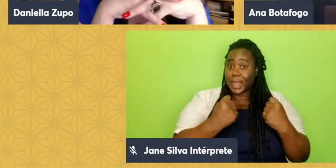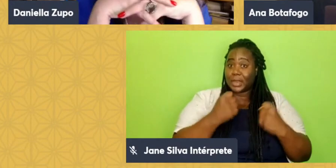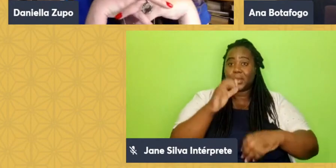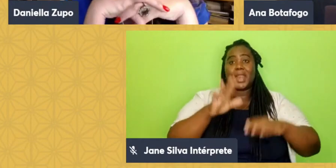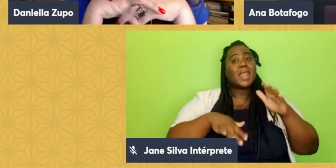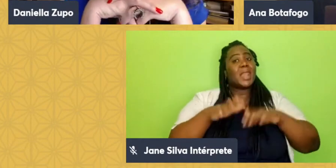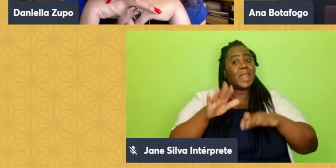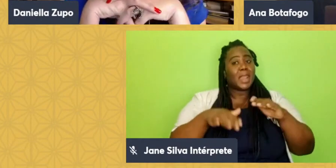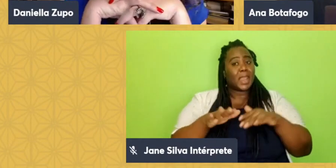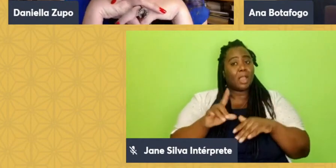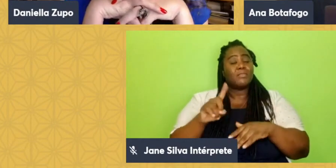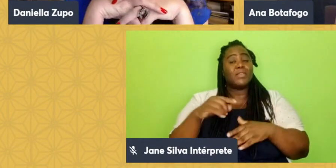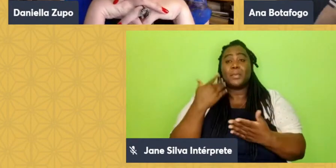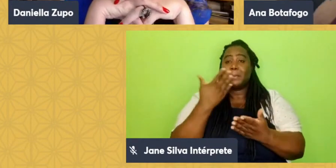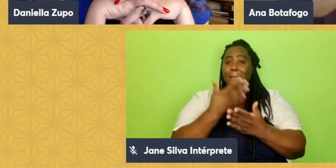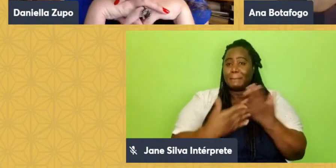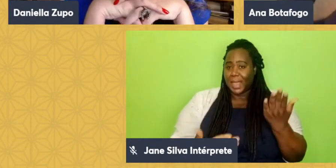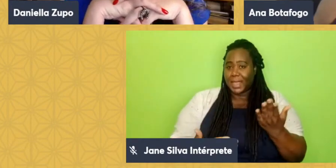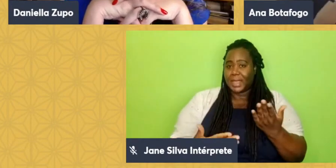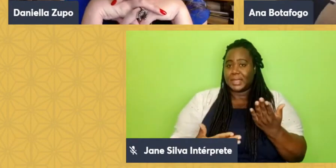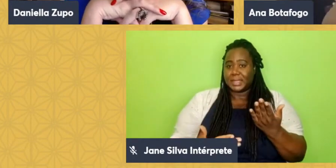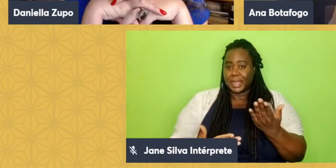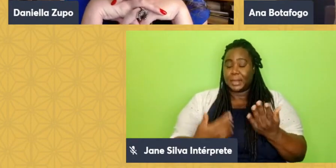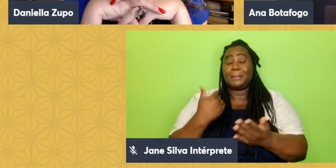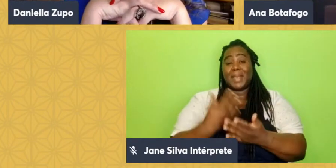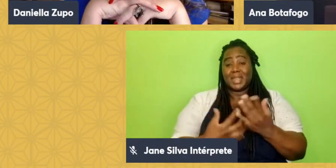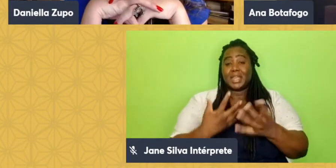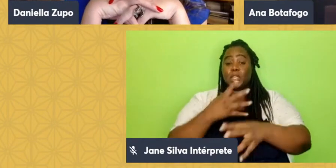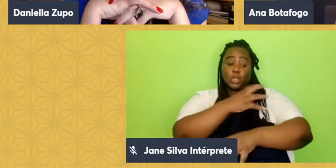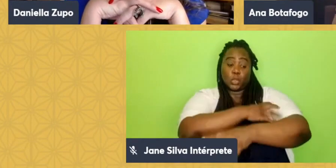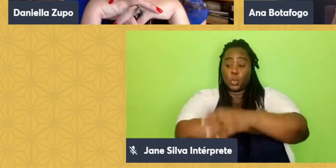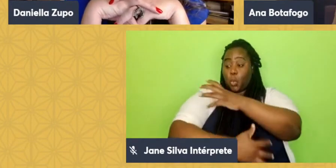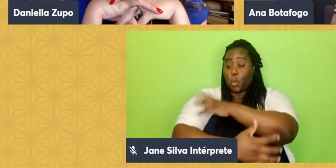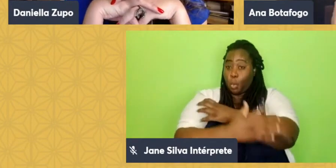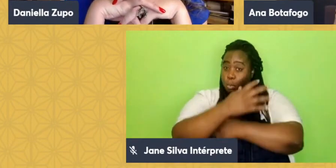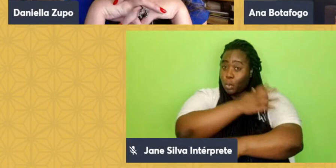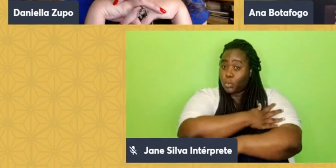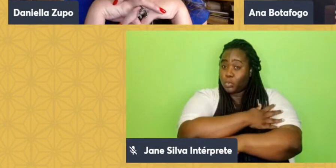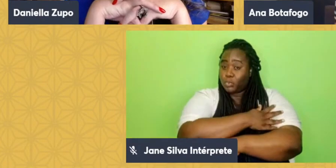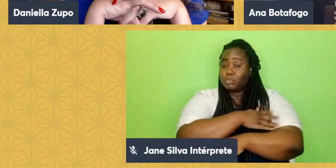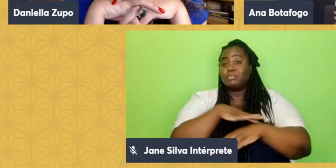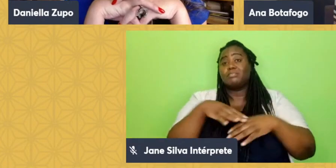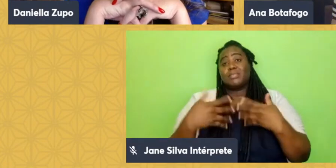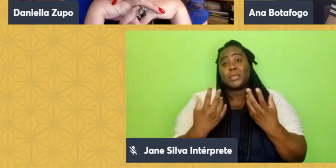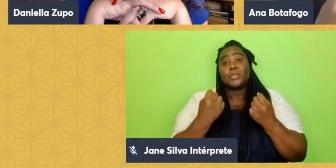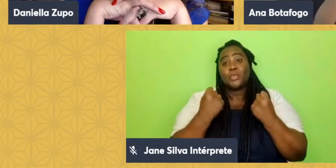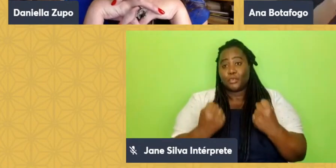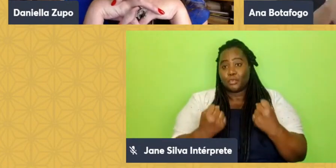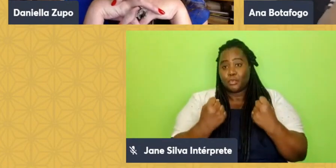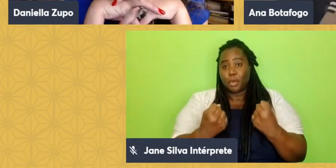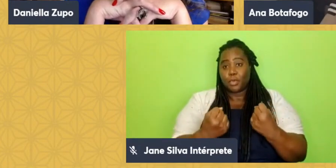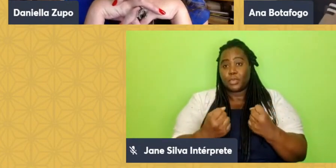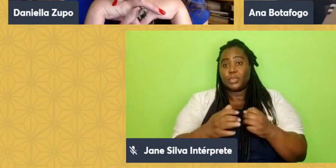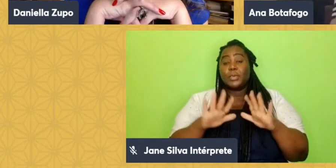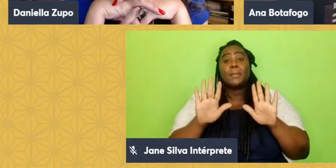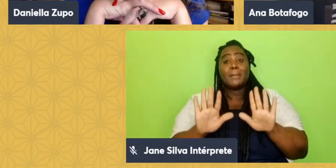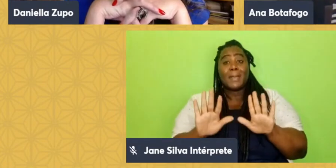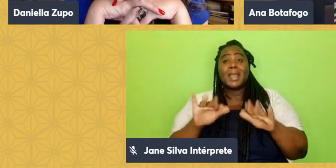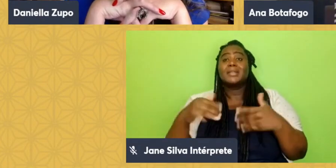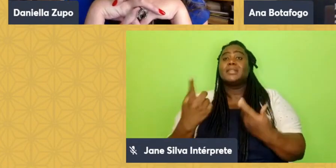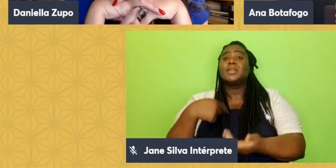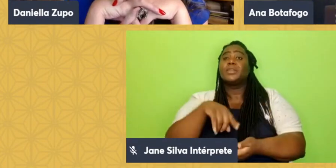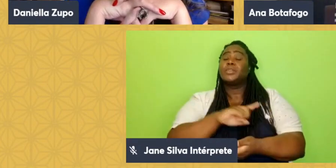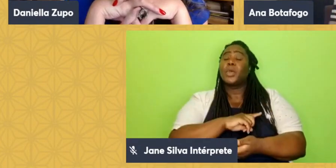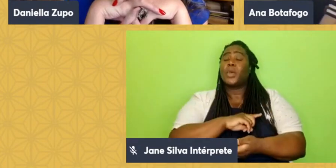é não perder se essa esse músculo as musculatura tão intensamente mas aí a gente